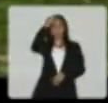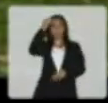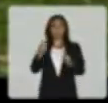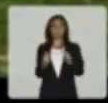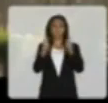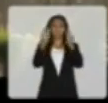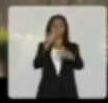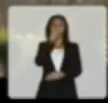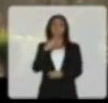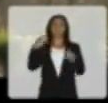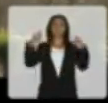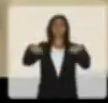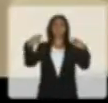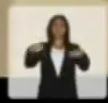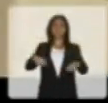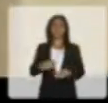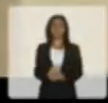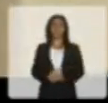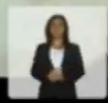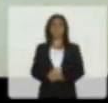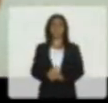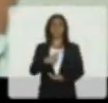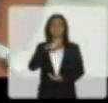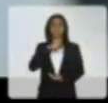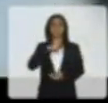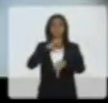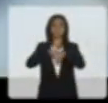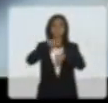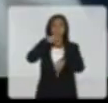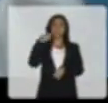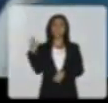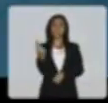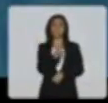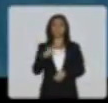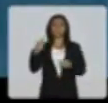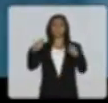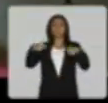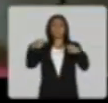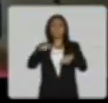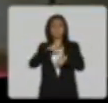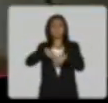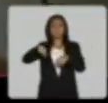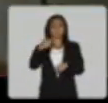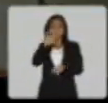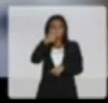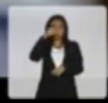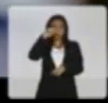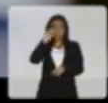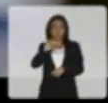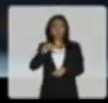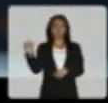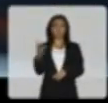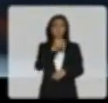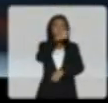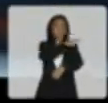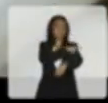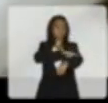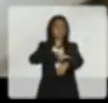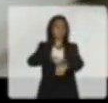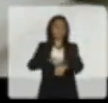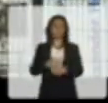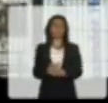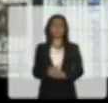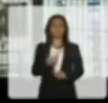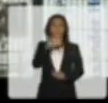do município beneficiando os mais pobres que implicou arrecadação sem aumentar impostos 276 novas escolas